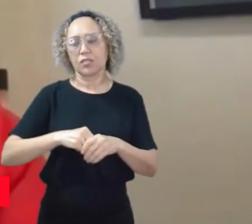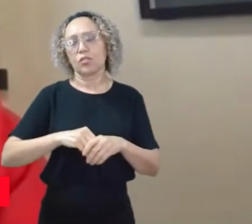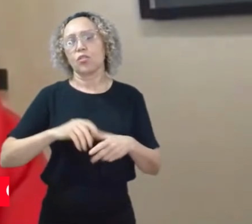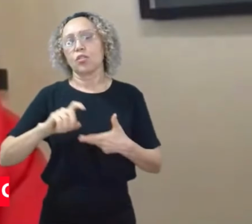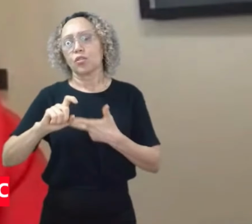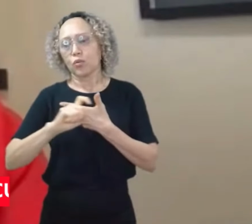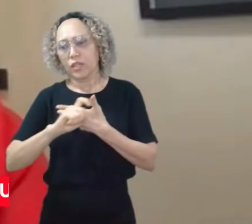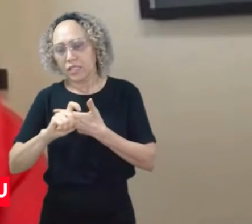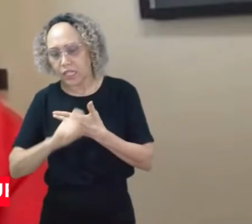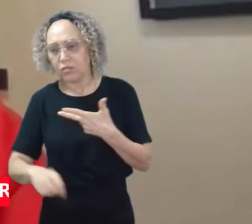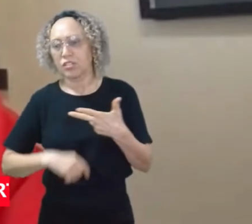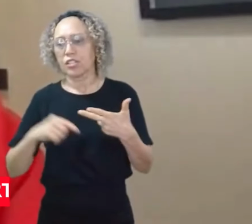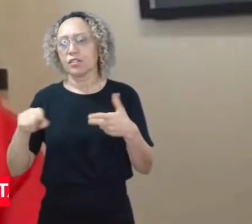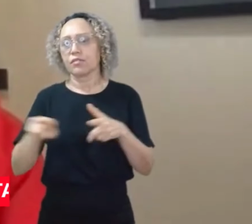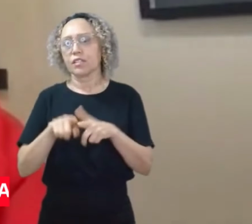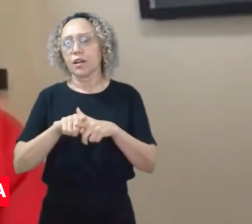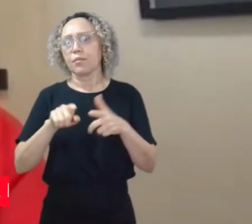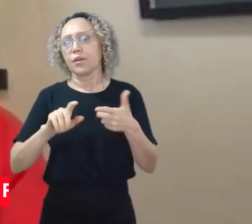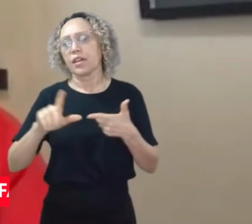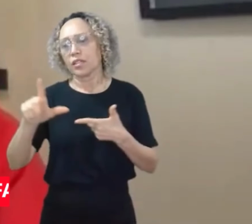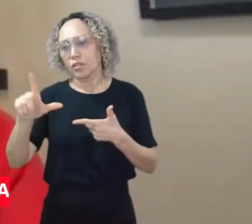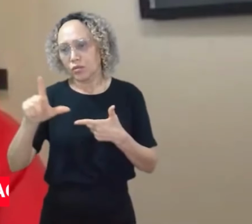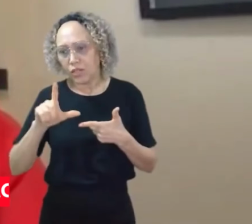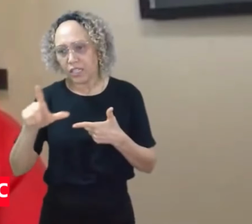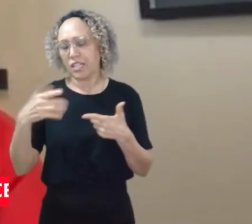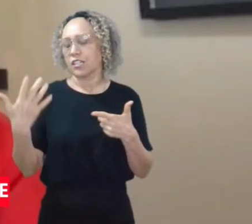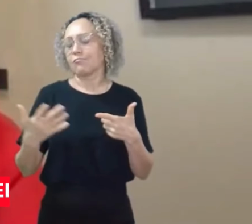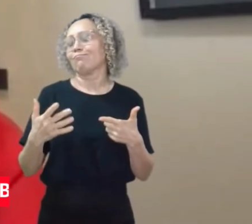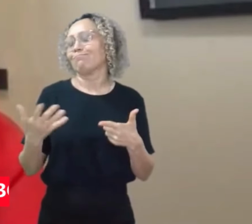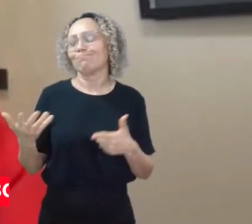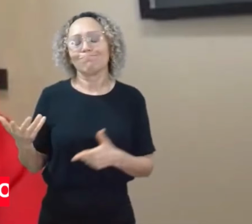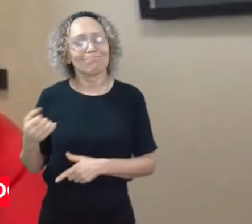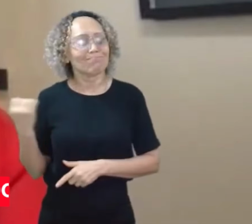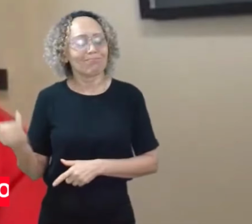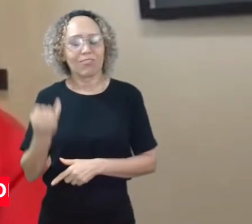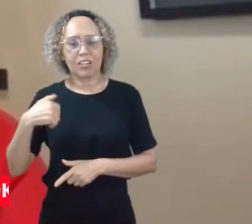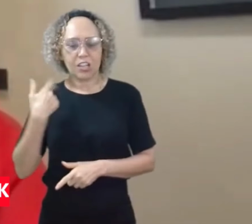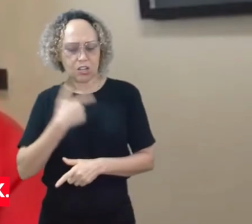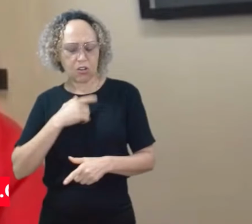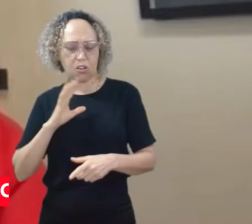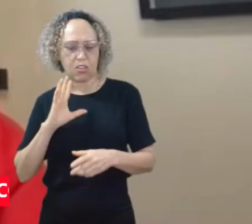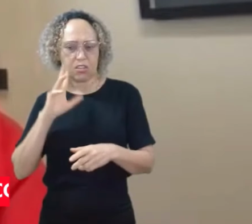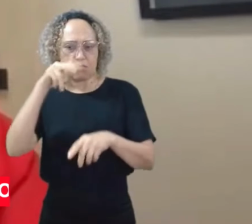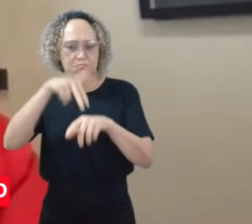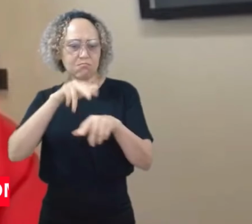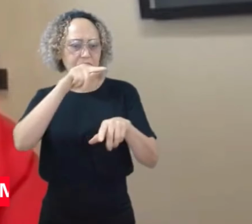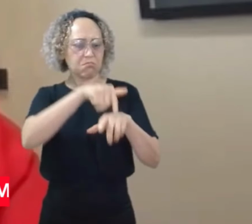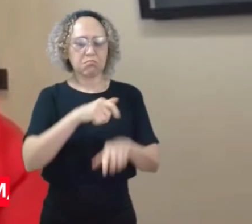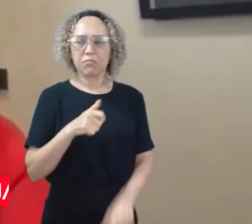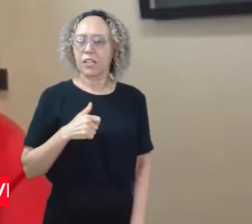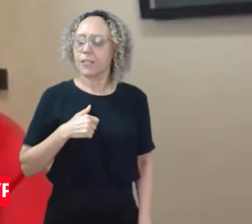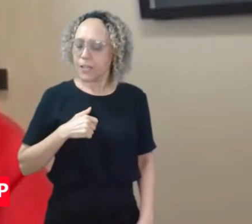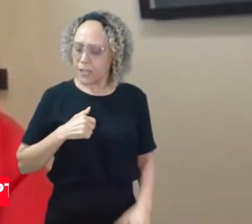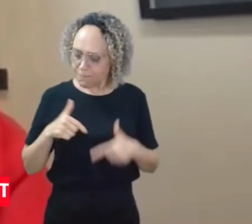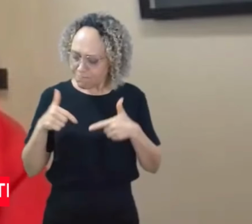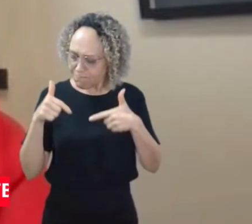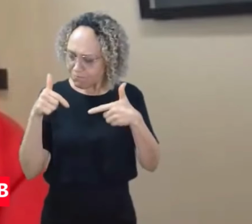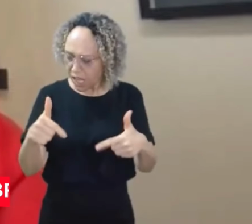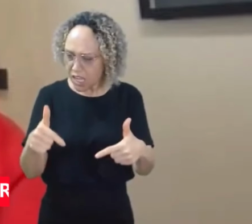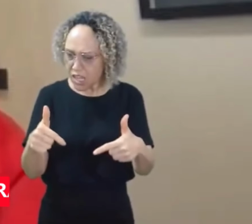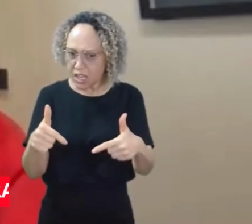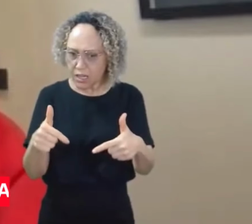um número pequeno, mas acho que a nossa presença mobiliza, acho que a nossa presença motiva as pessoas a perceberem que elas